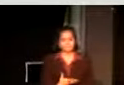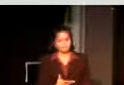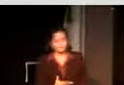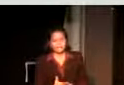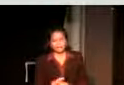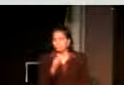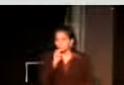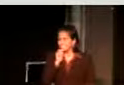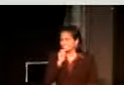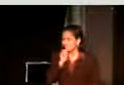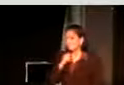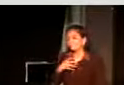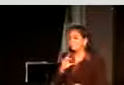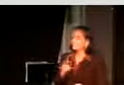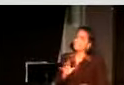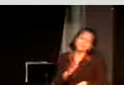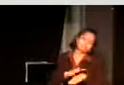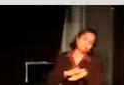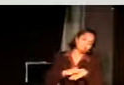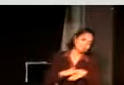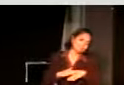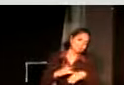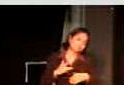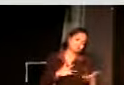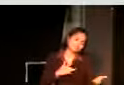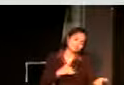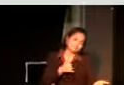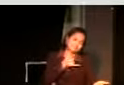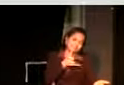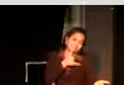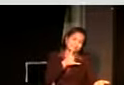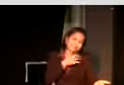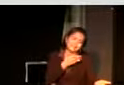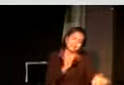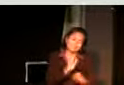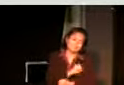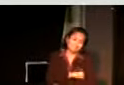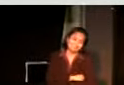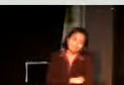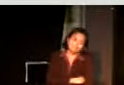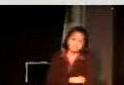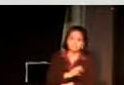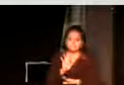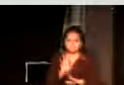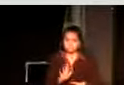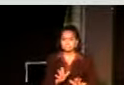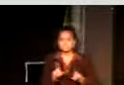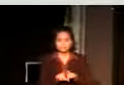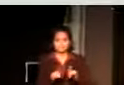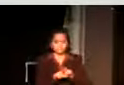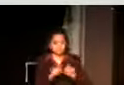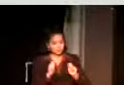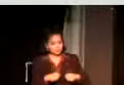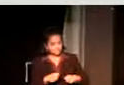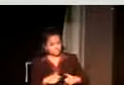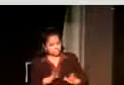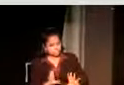sentimental Puxa que triste essa situação para entrarmos numa identificação